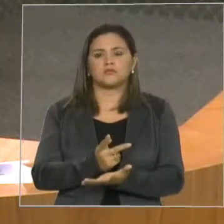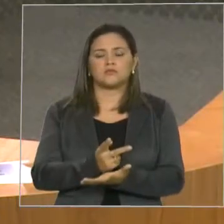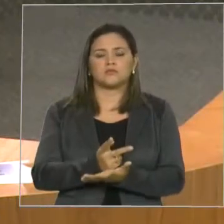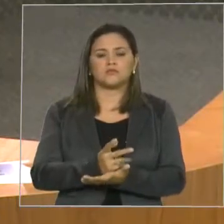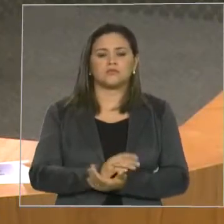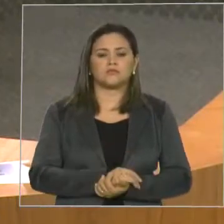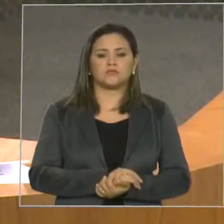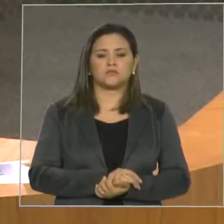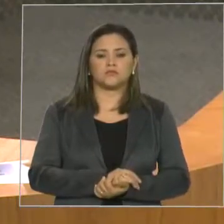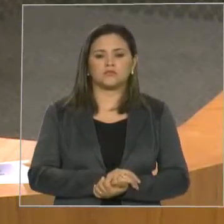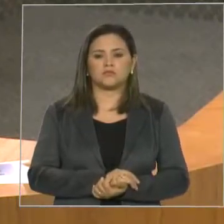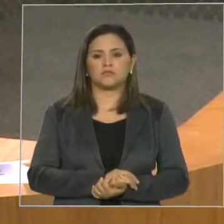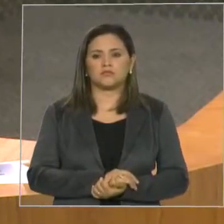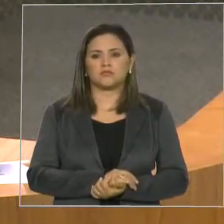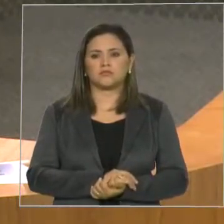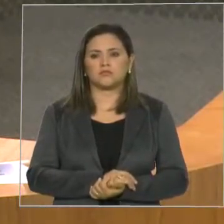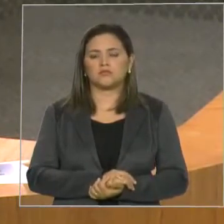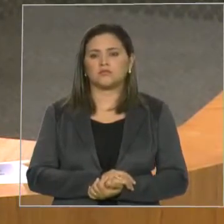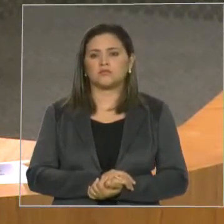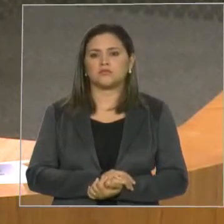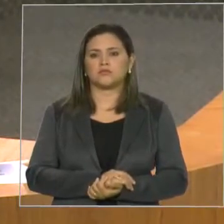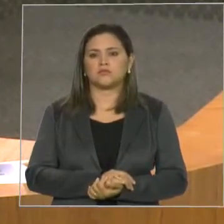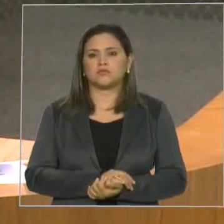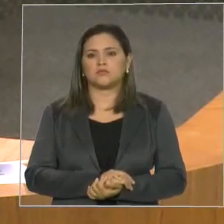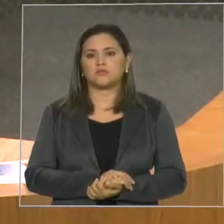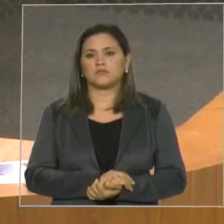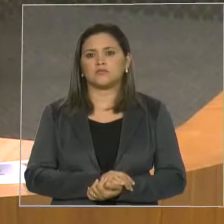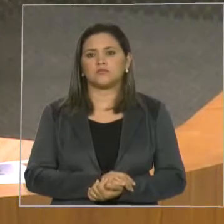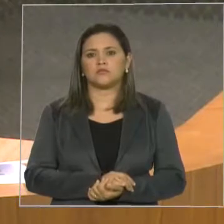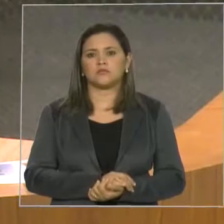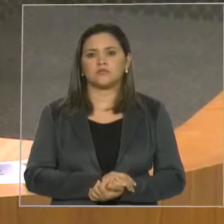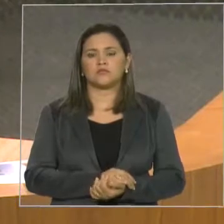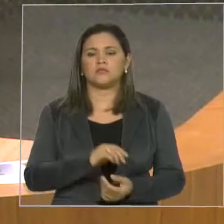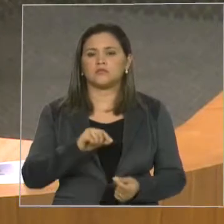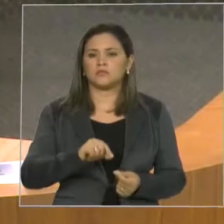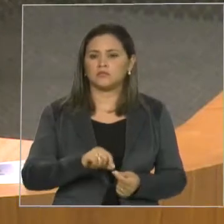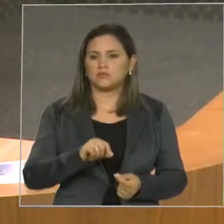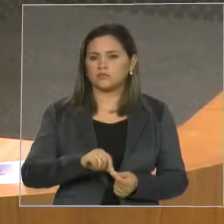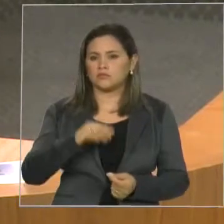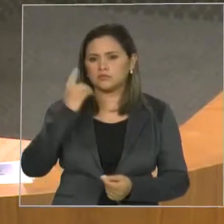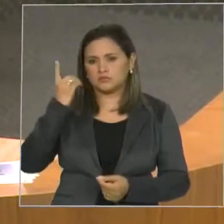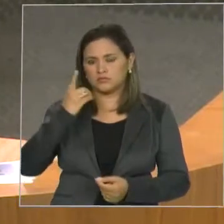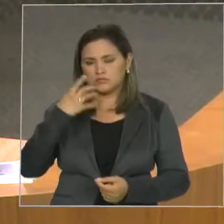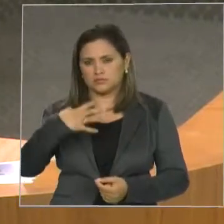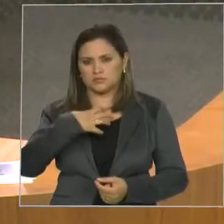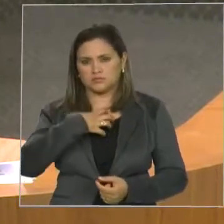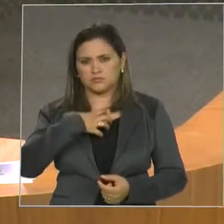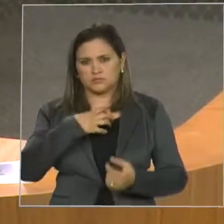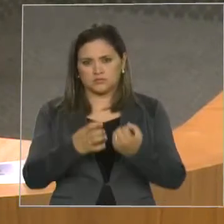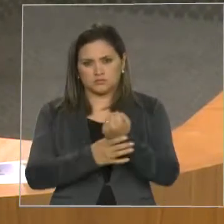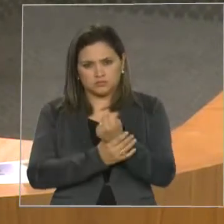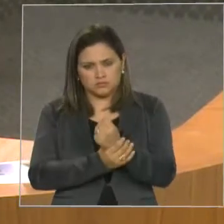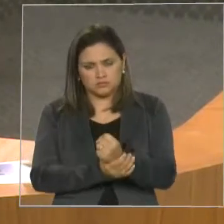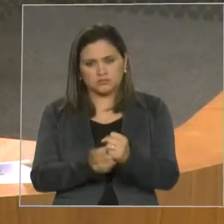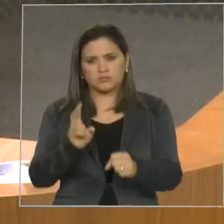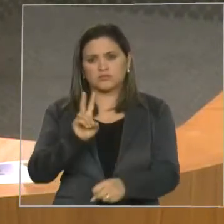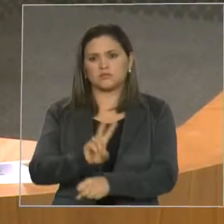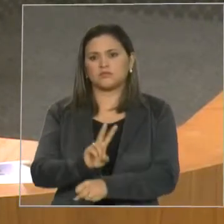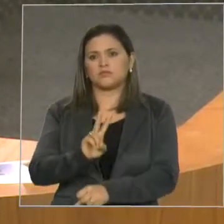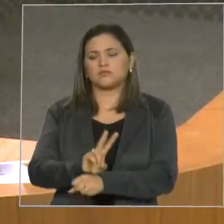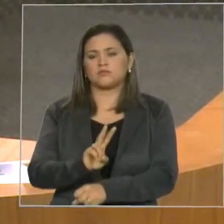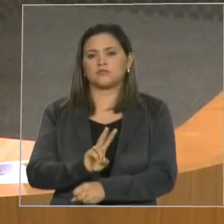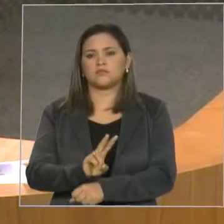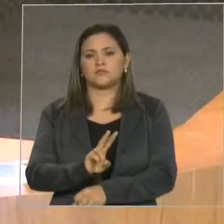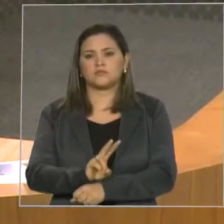causar nos deputados aquele sentimento de segurança, de proteção, de